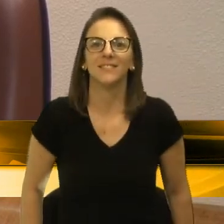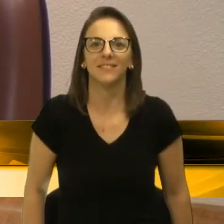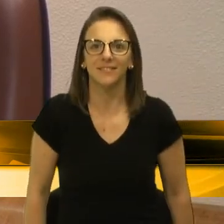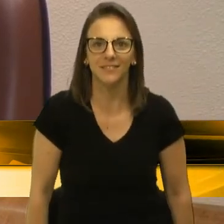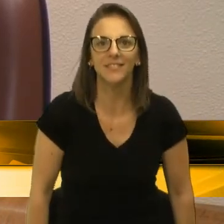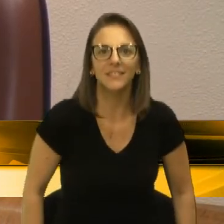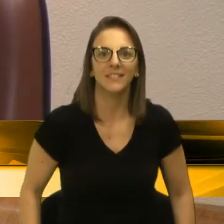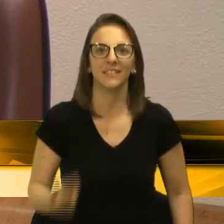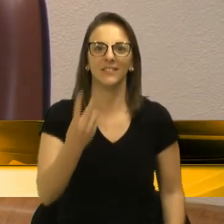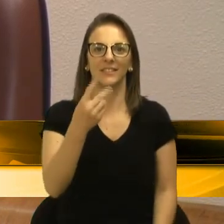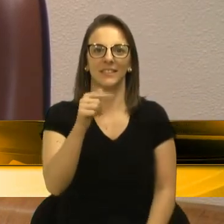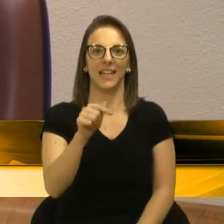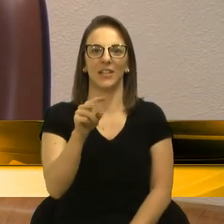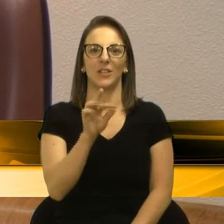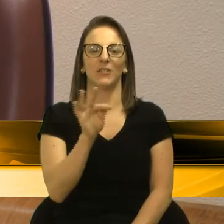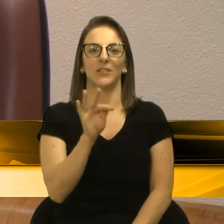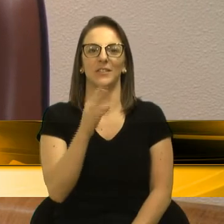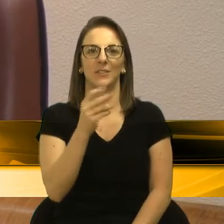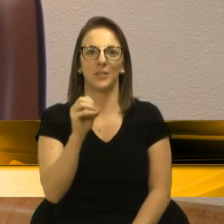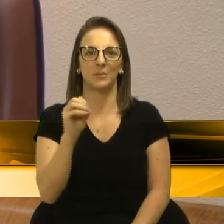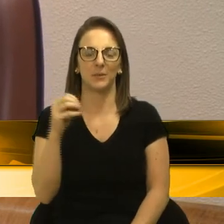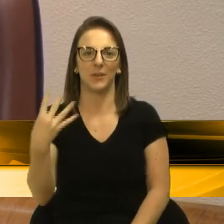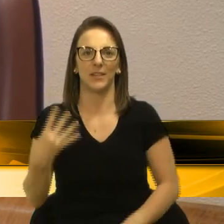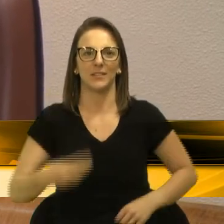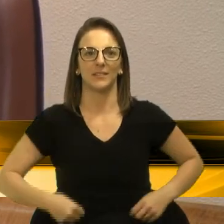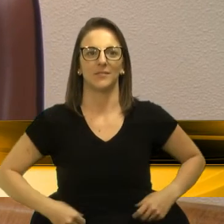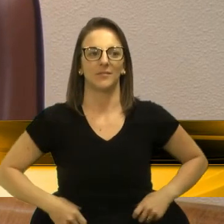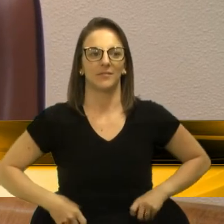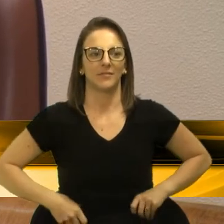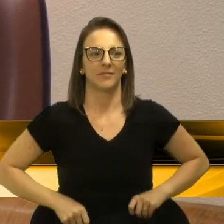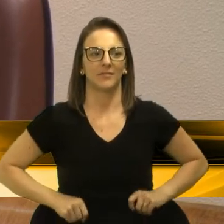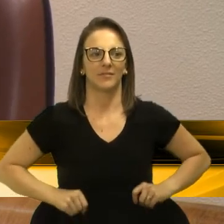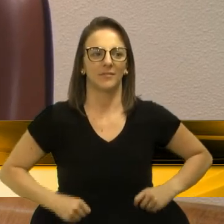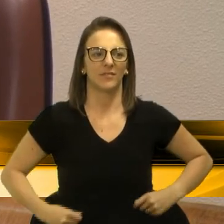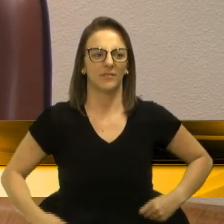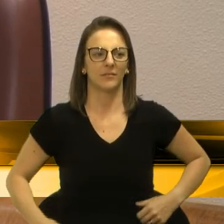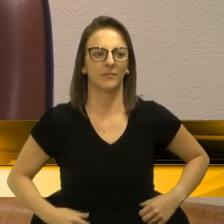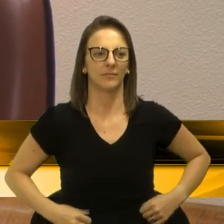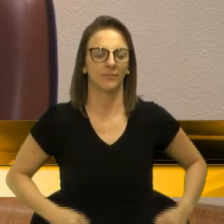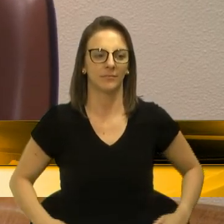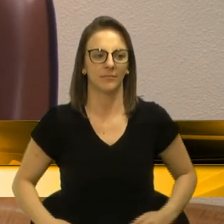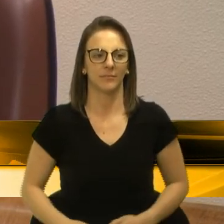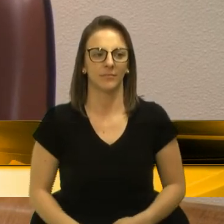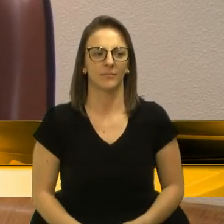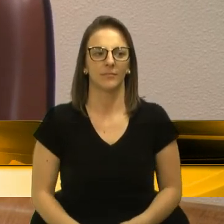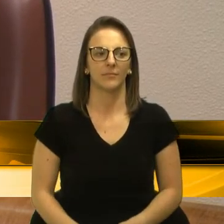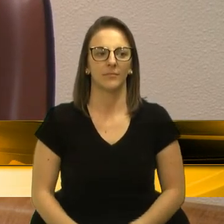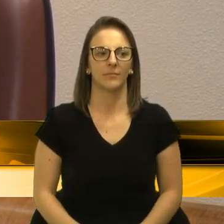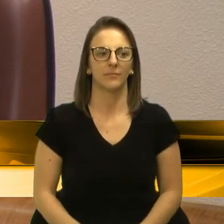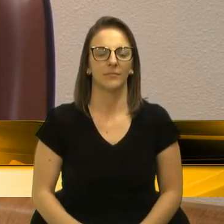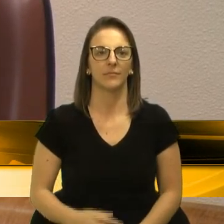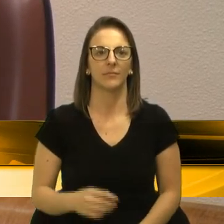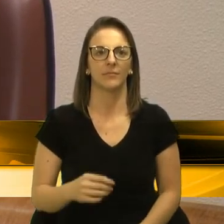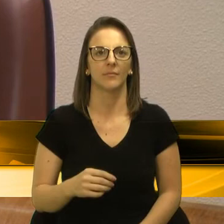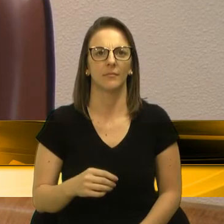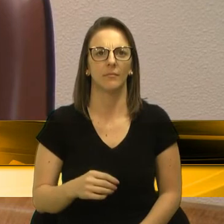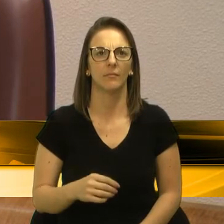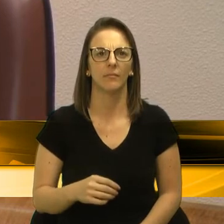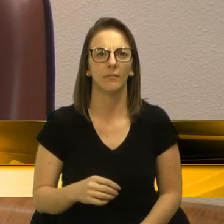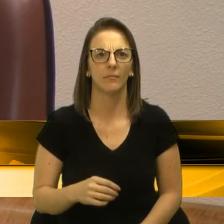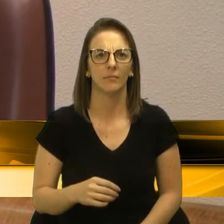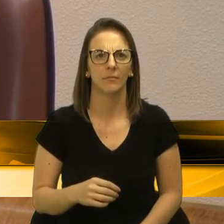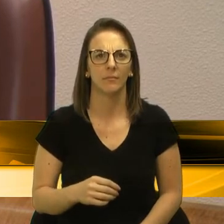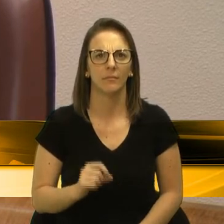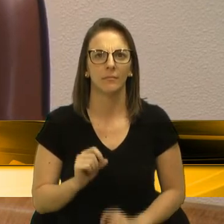2004, que a regulamenta. C. Da área permeável resultante da aplicação da taxa de permeabilidade prevista nos quadros